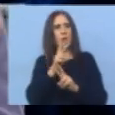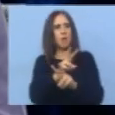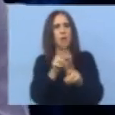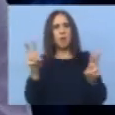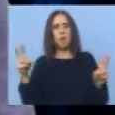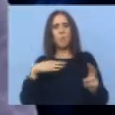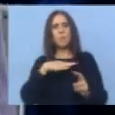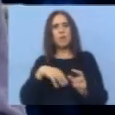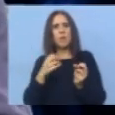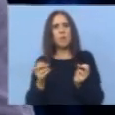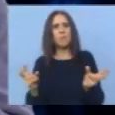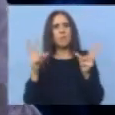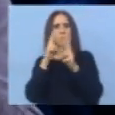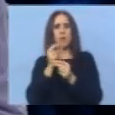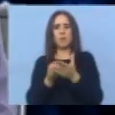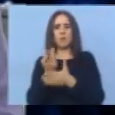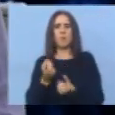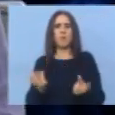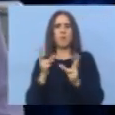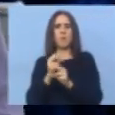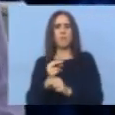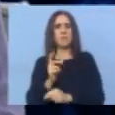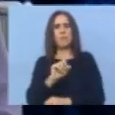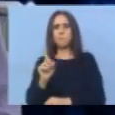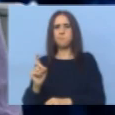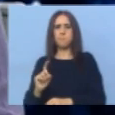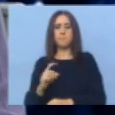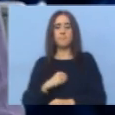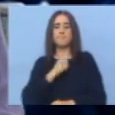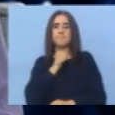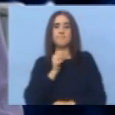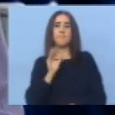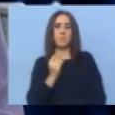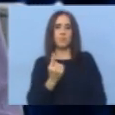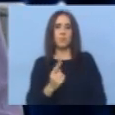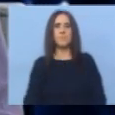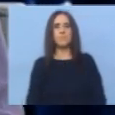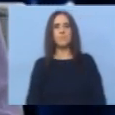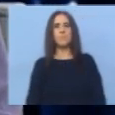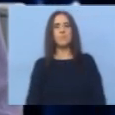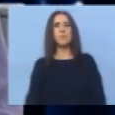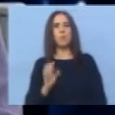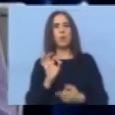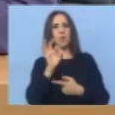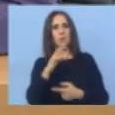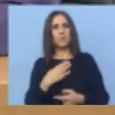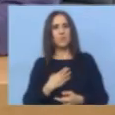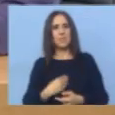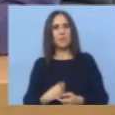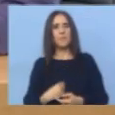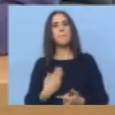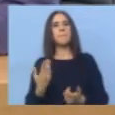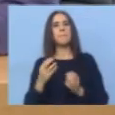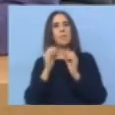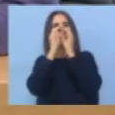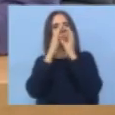humanidade renovada, de uma criação nova, eu, se calhar, passo ao lado de mais uma Quaresma. E há um elemento que eu gostaria de juntar. Portanto, outra